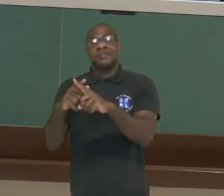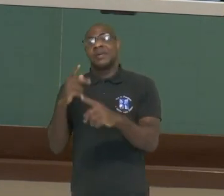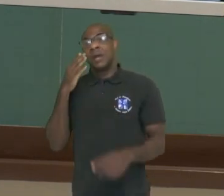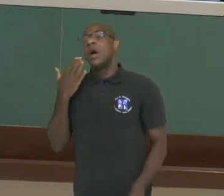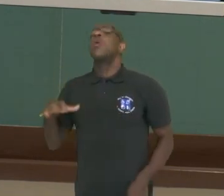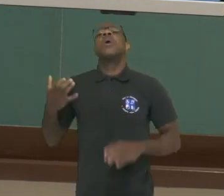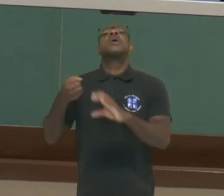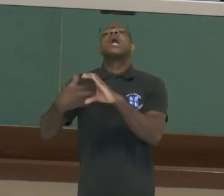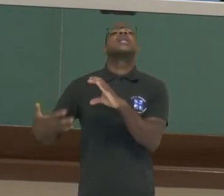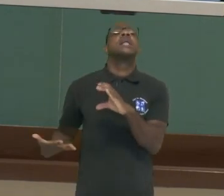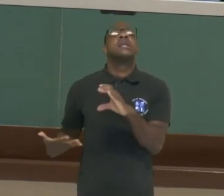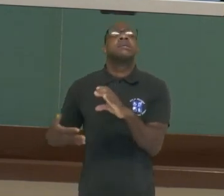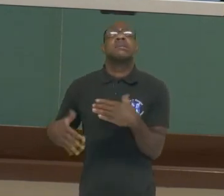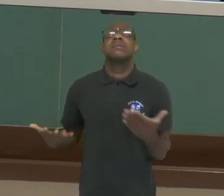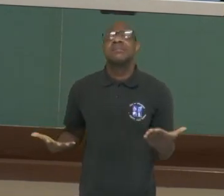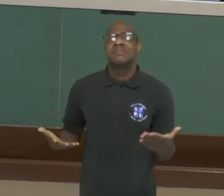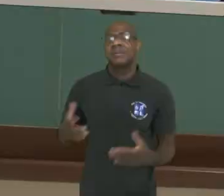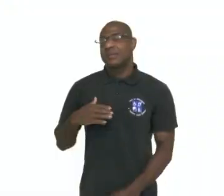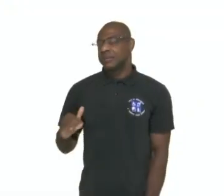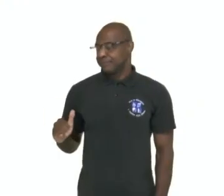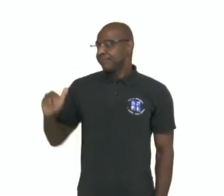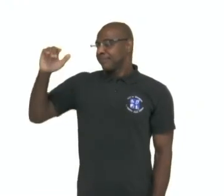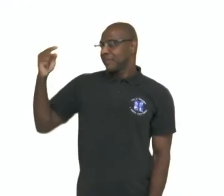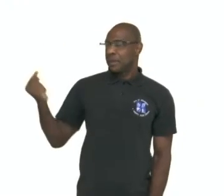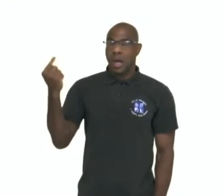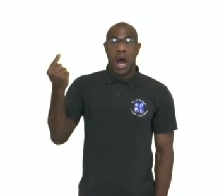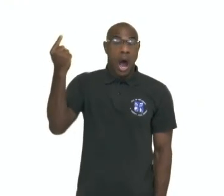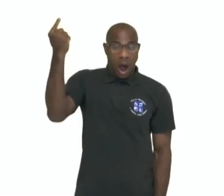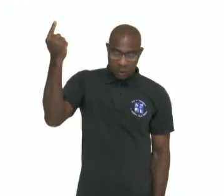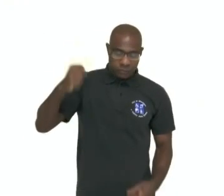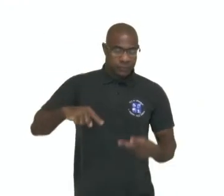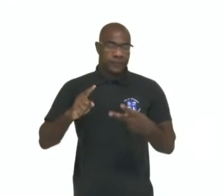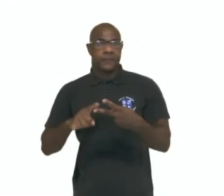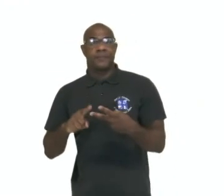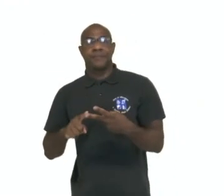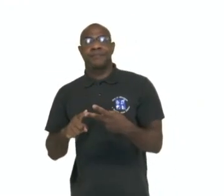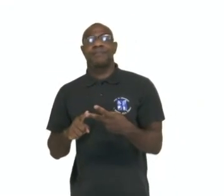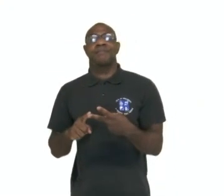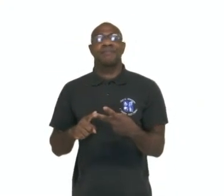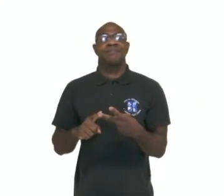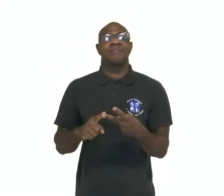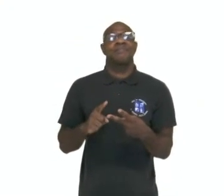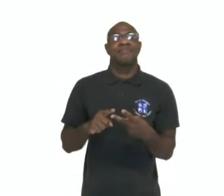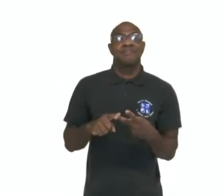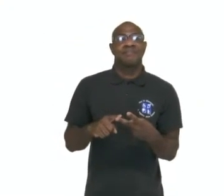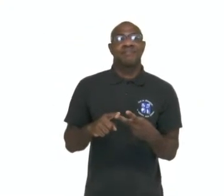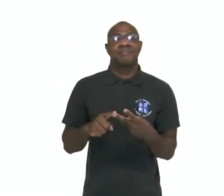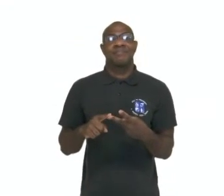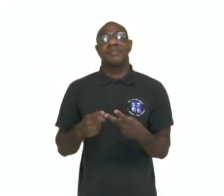as características, né? Estatura acima da média e órgãos reprodutivos